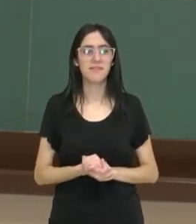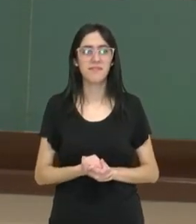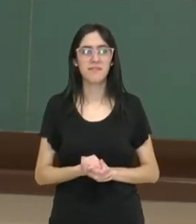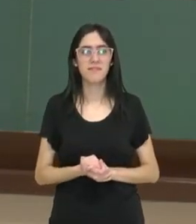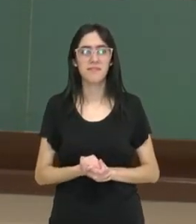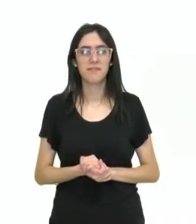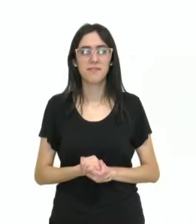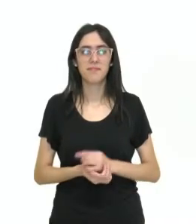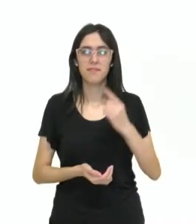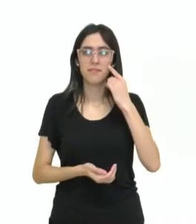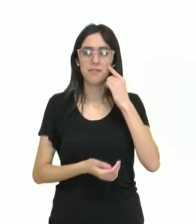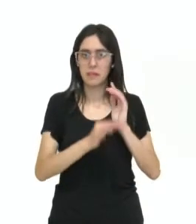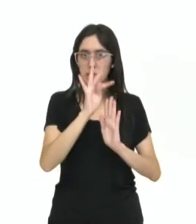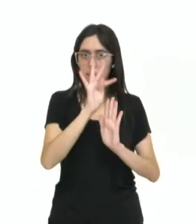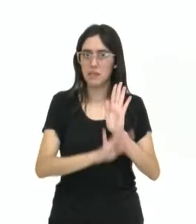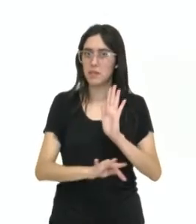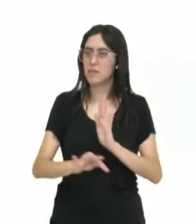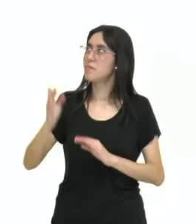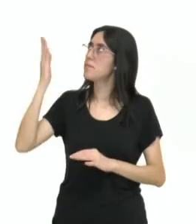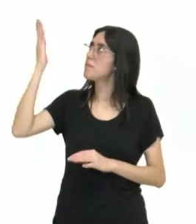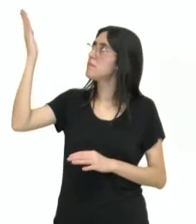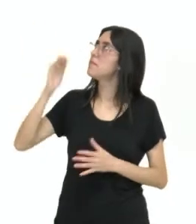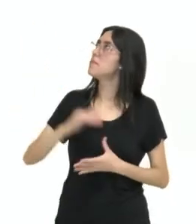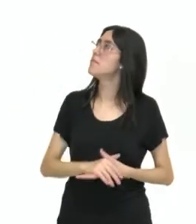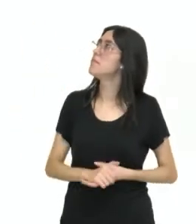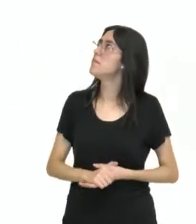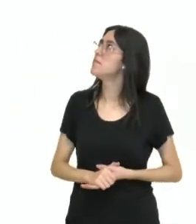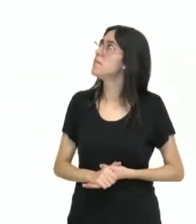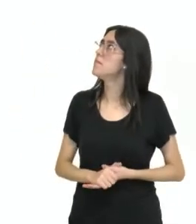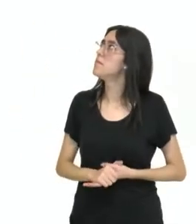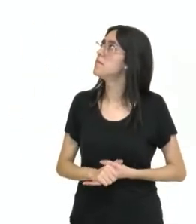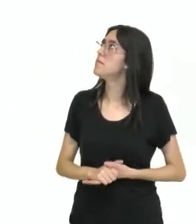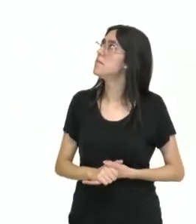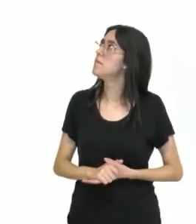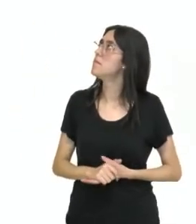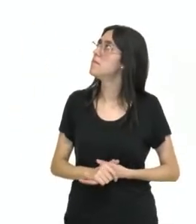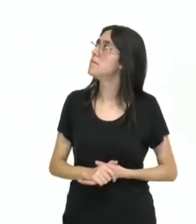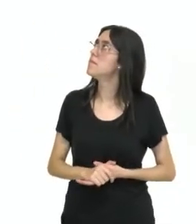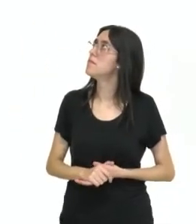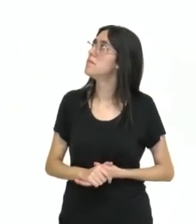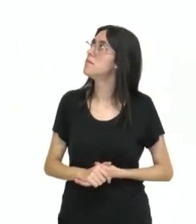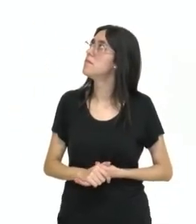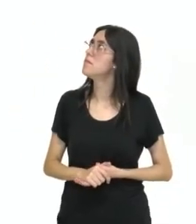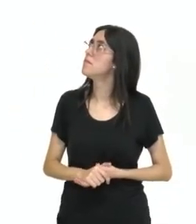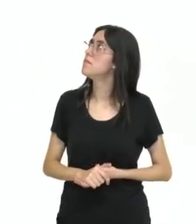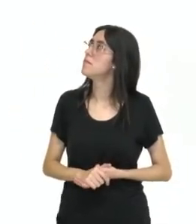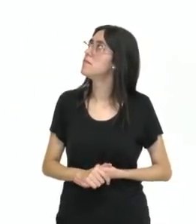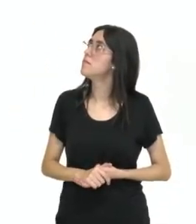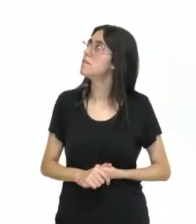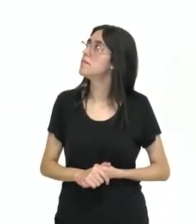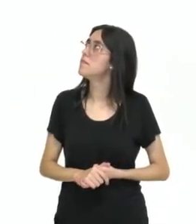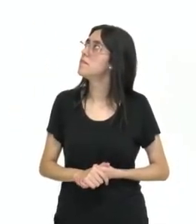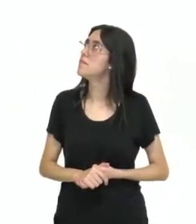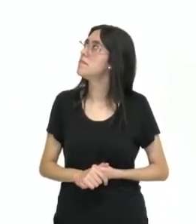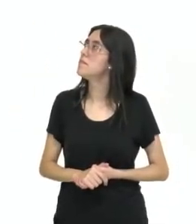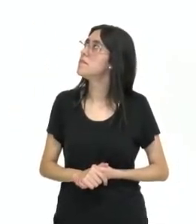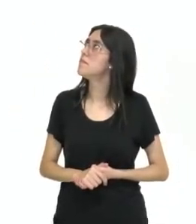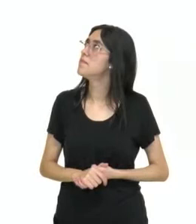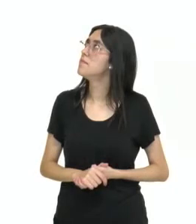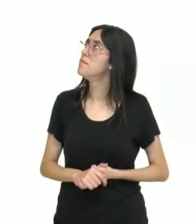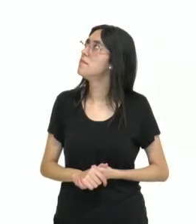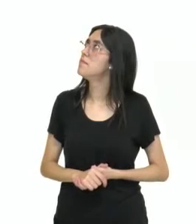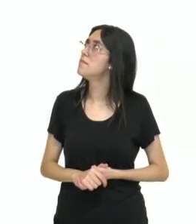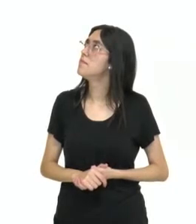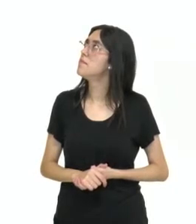Bueno, el problema que nos achacan es el tono de voz. Para la gente del norte de Europa a veces puede ser